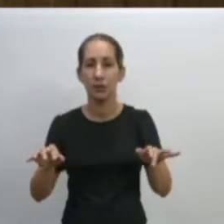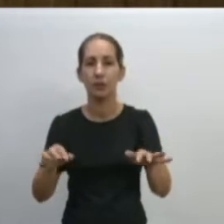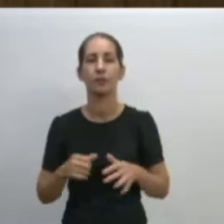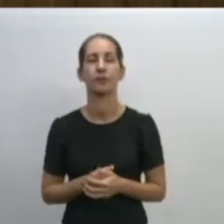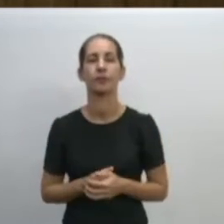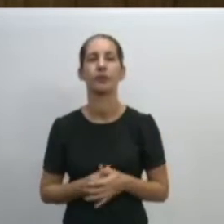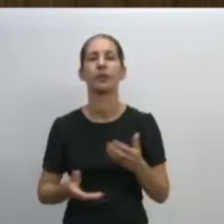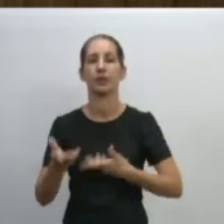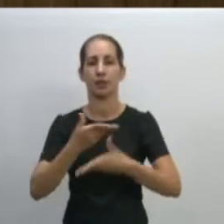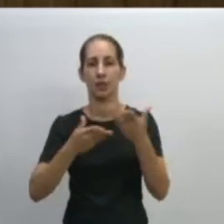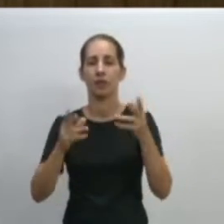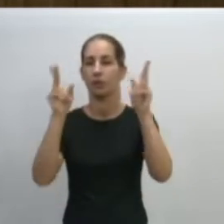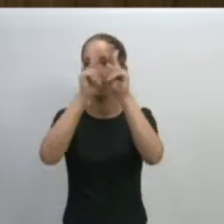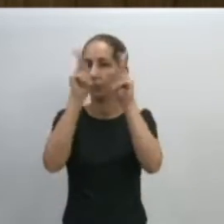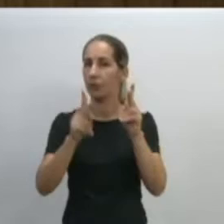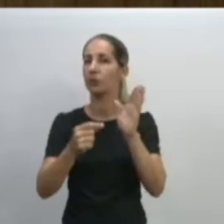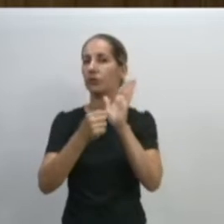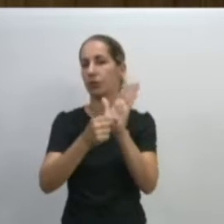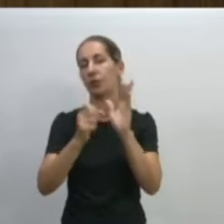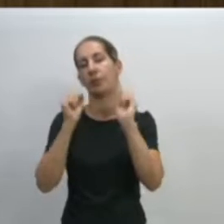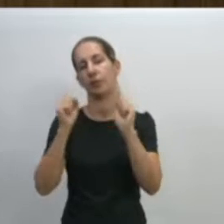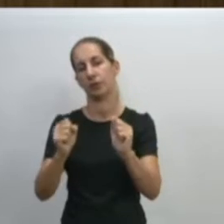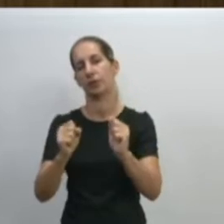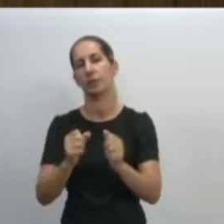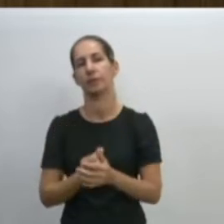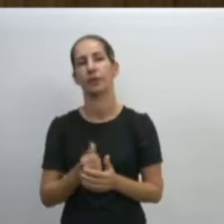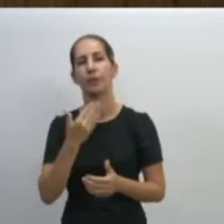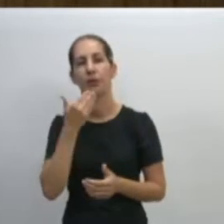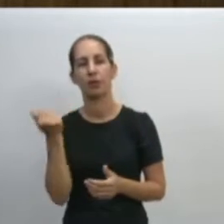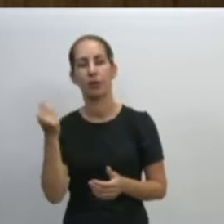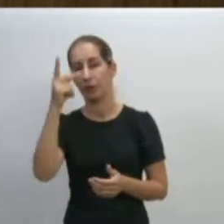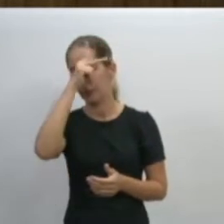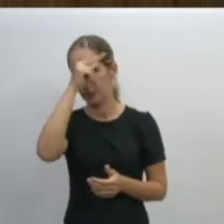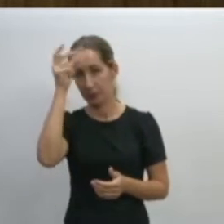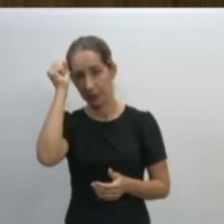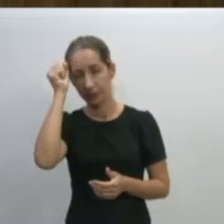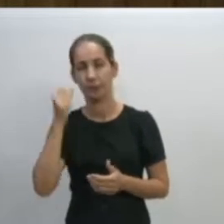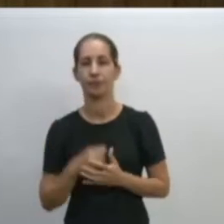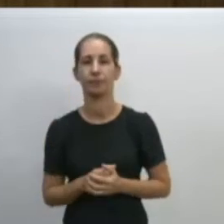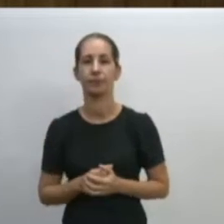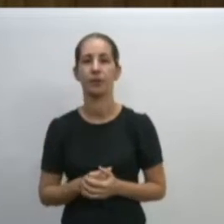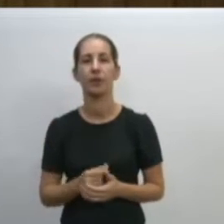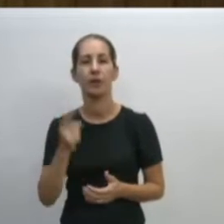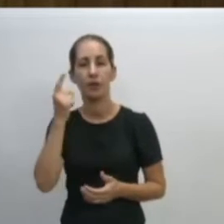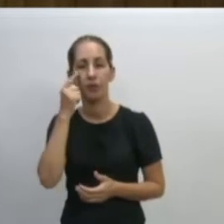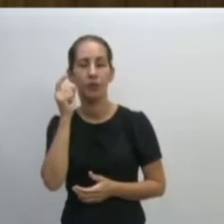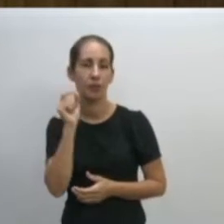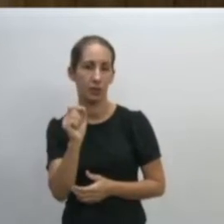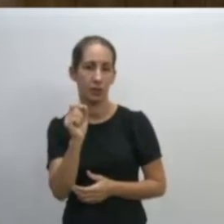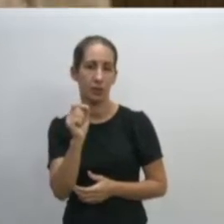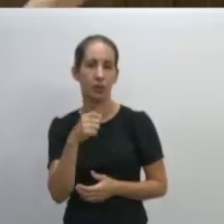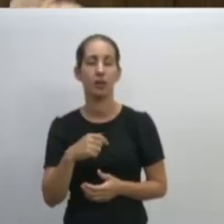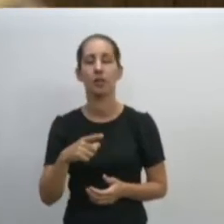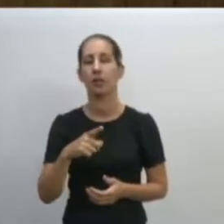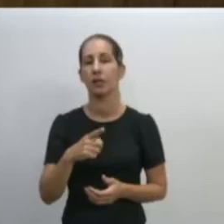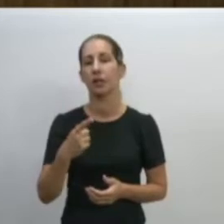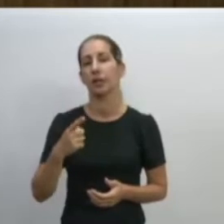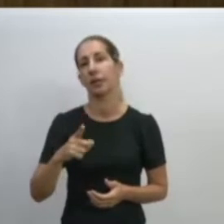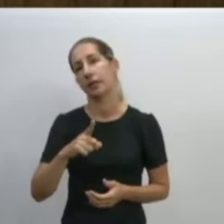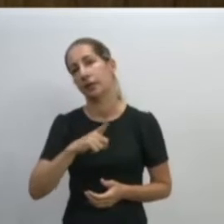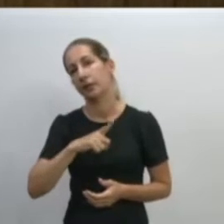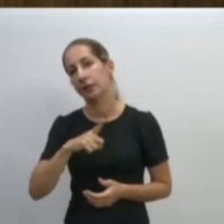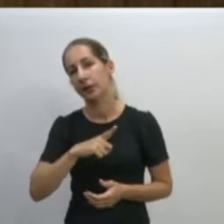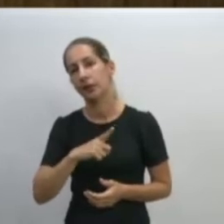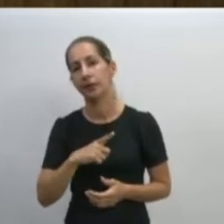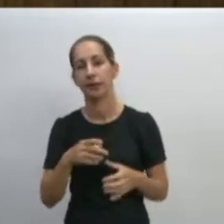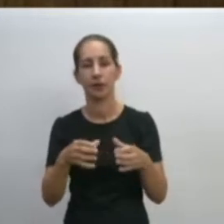aqui a gente traz esse projeto para poder realmente implementar isso no município. A gente vê que existem essas questões